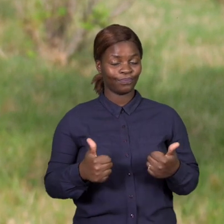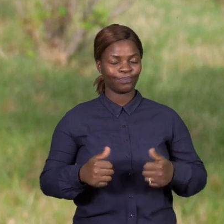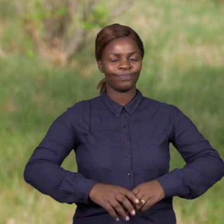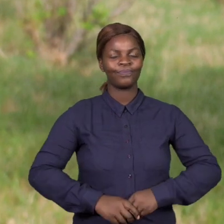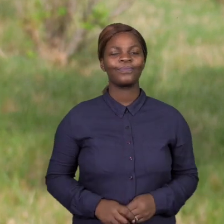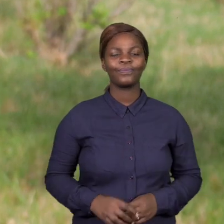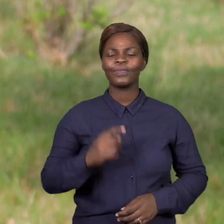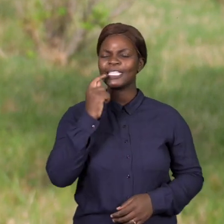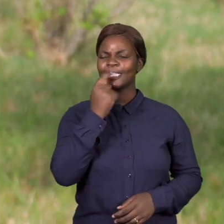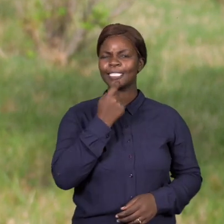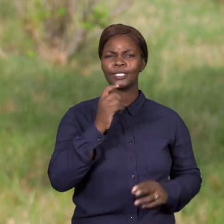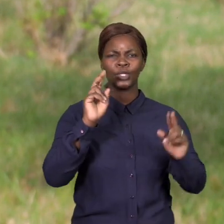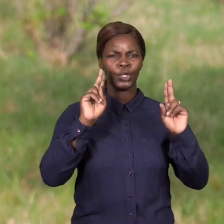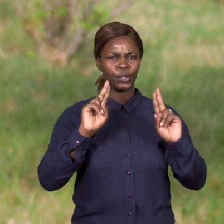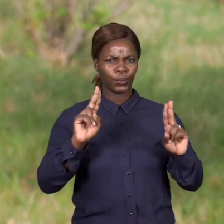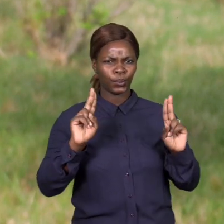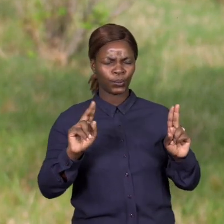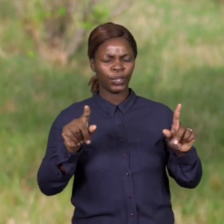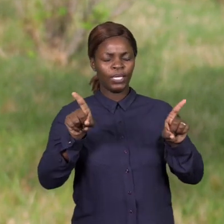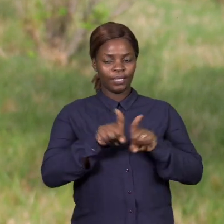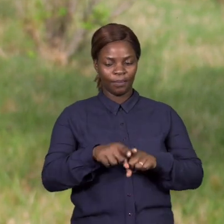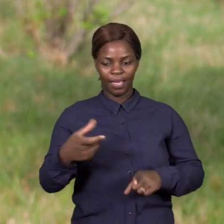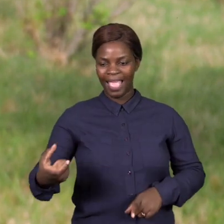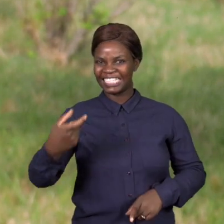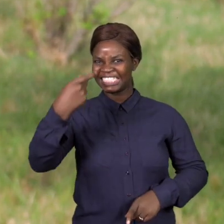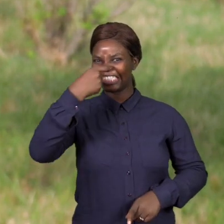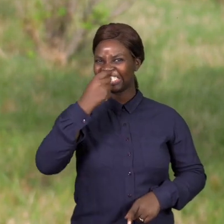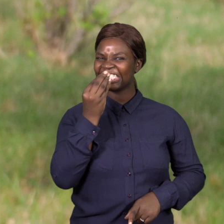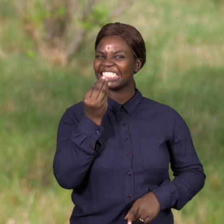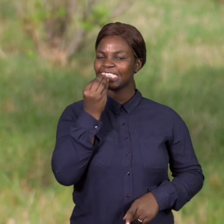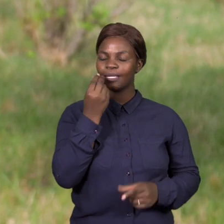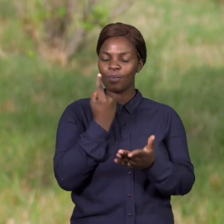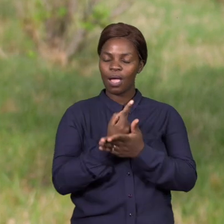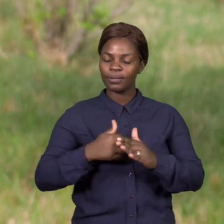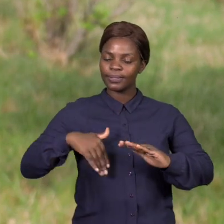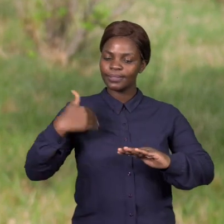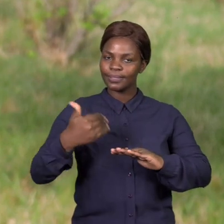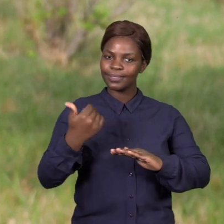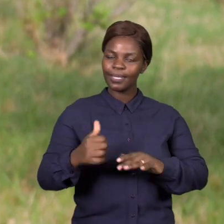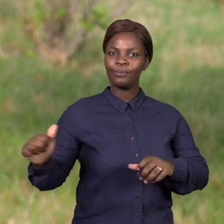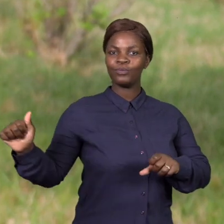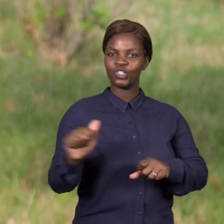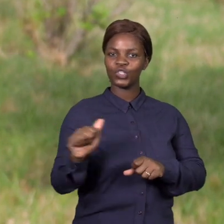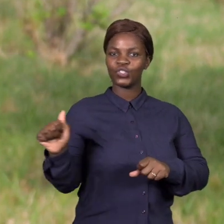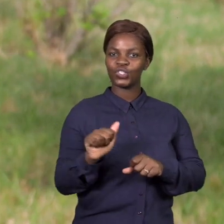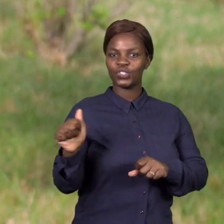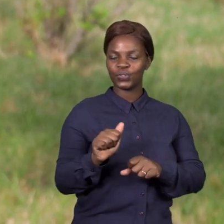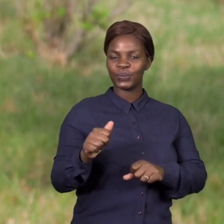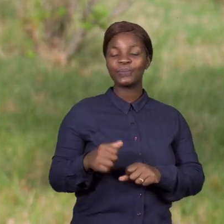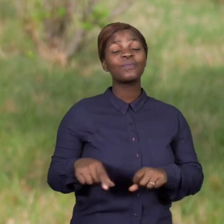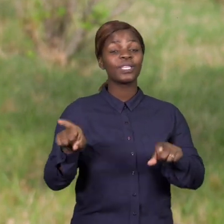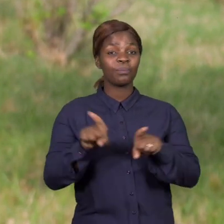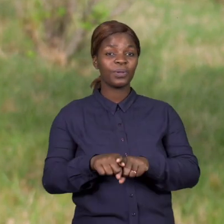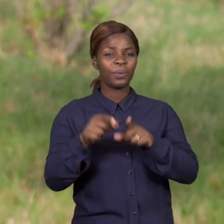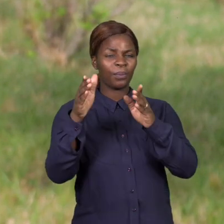Pois é, tal como os dentes naturais, as próteses dentárias também precisam ser limpas diariamente. Além disso,